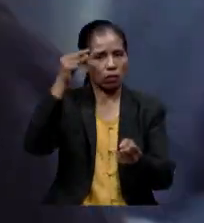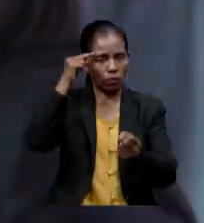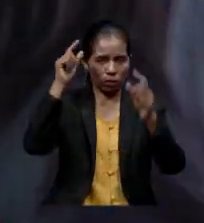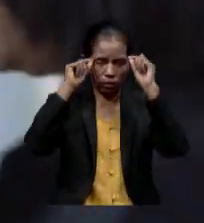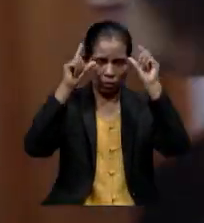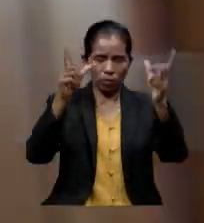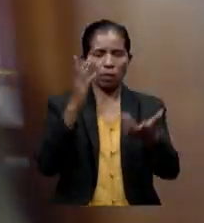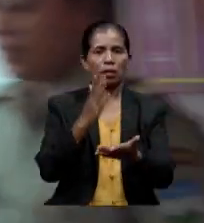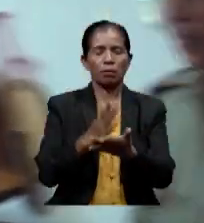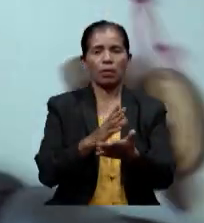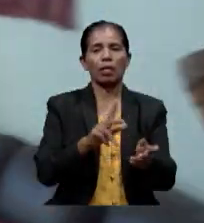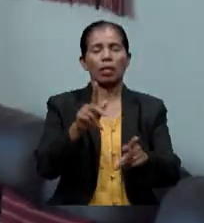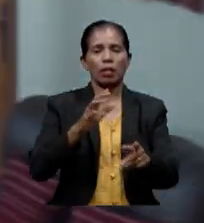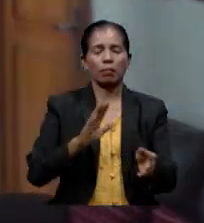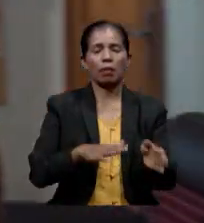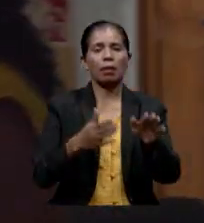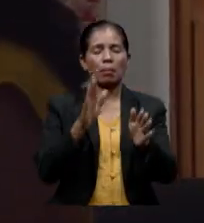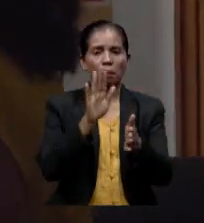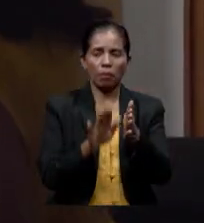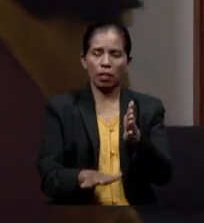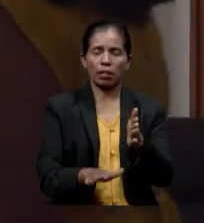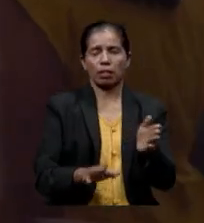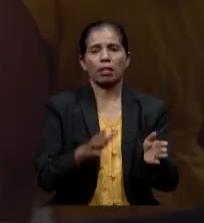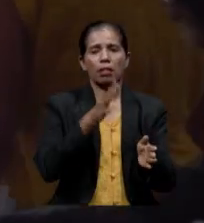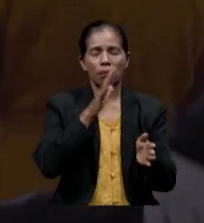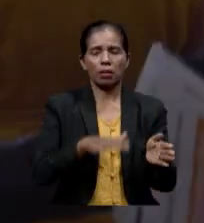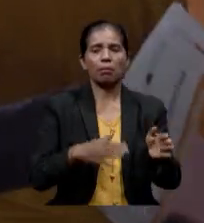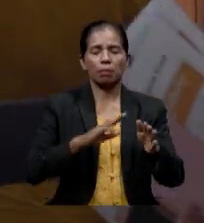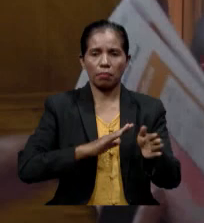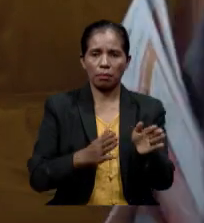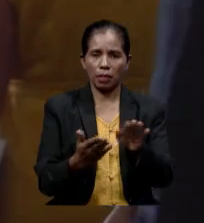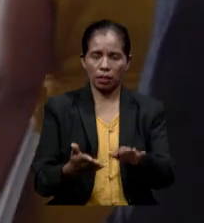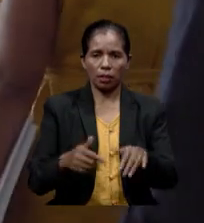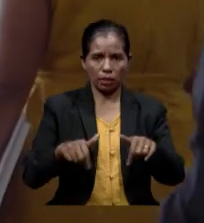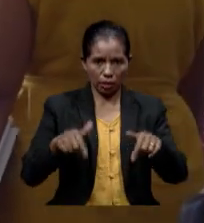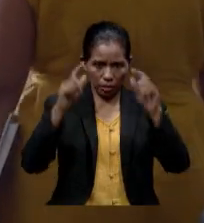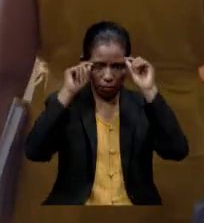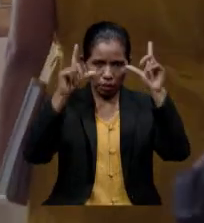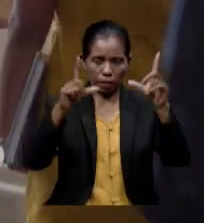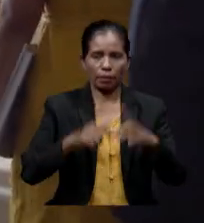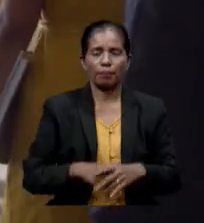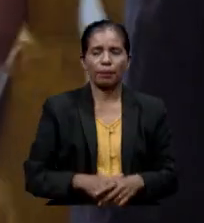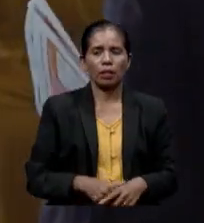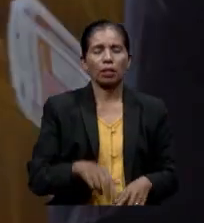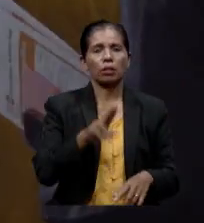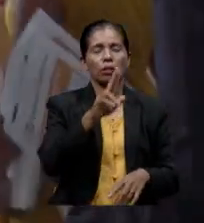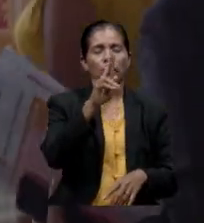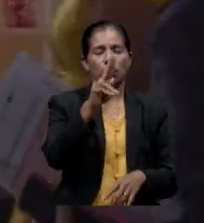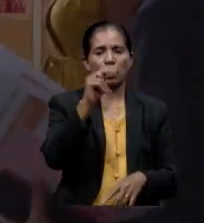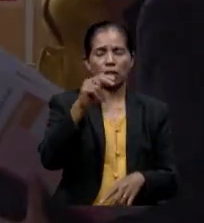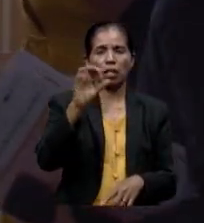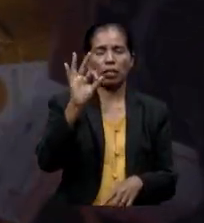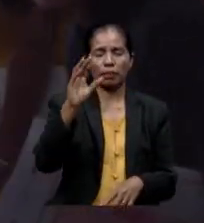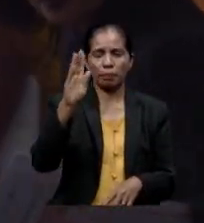de combate mortalidade inan isin rua, nebe continua resista as e harailaran. Tuiri UNFPA, número mortalidade